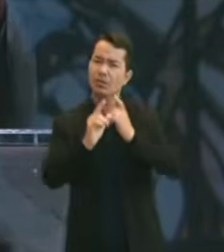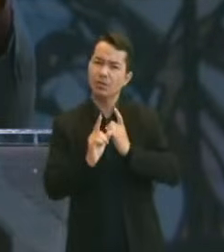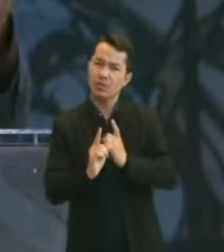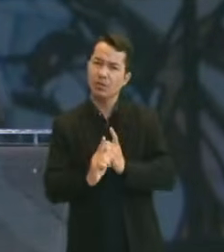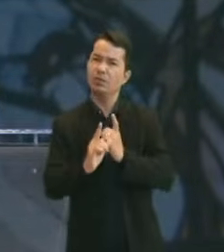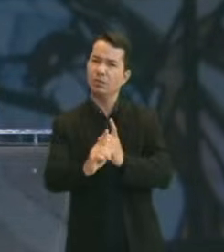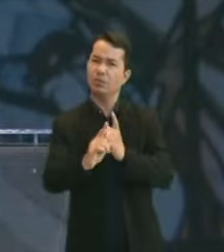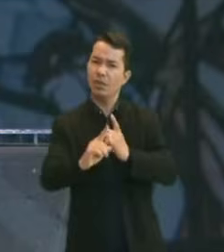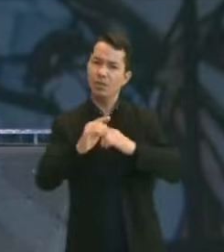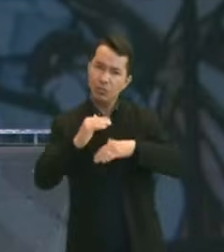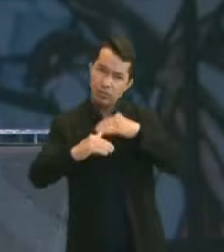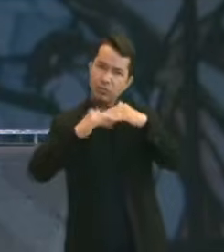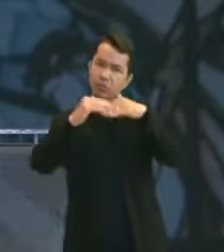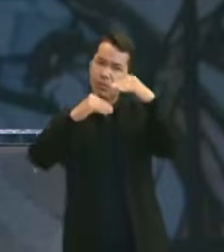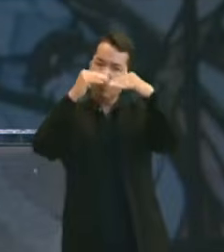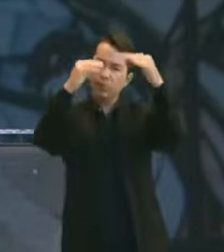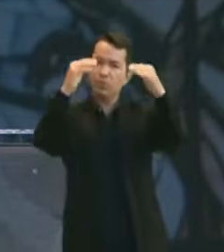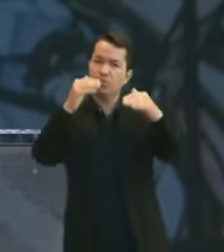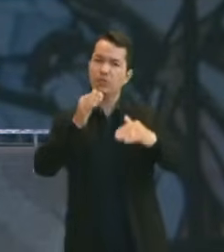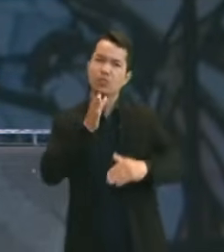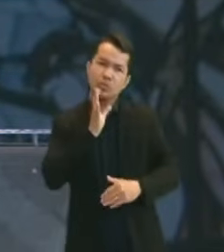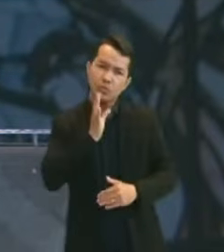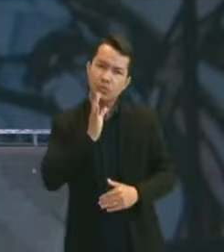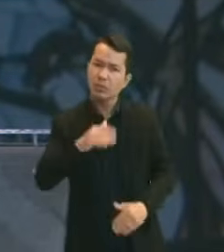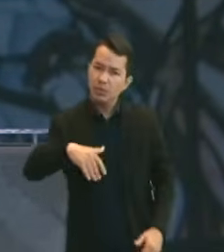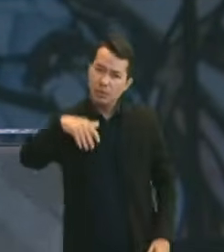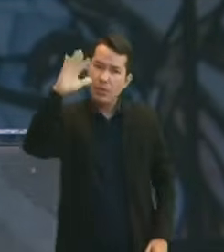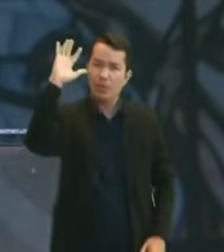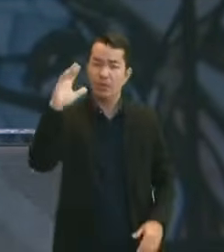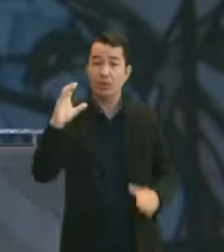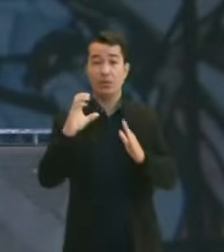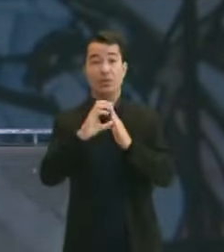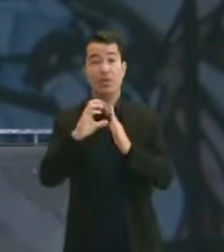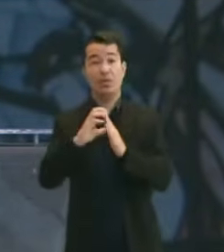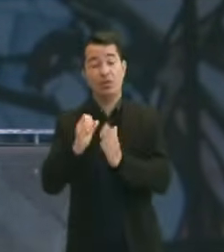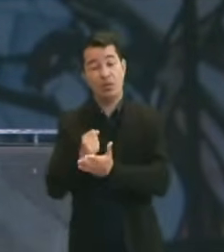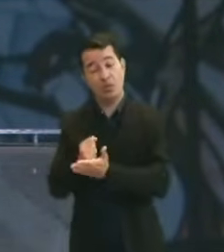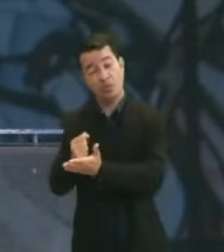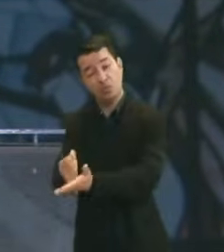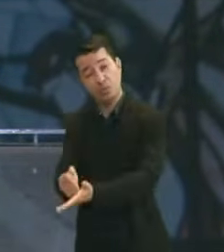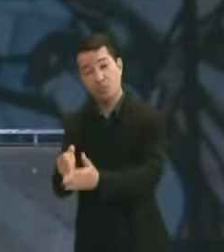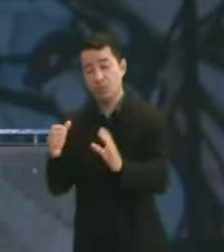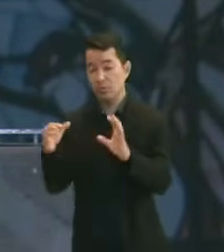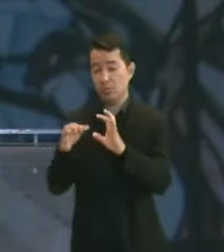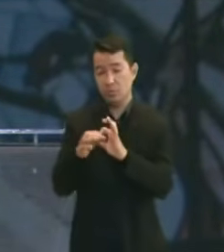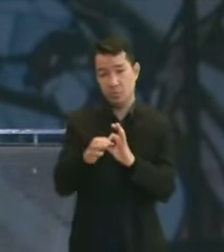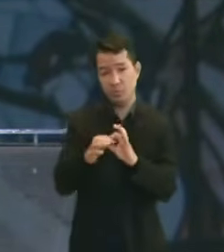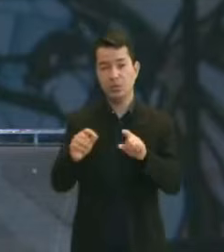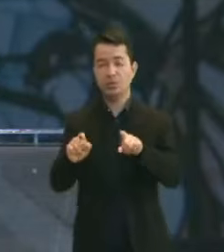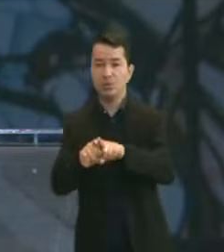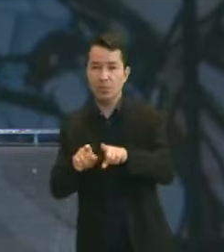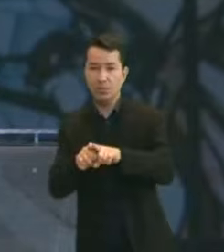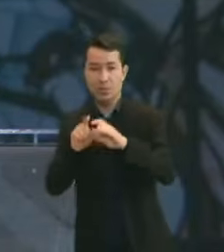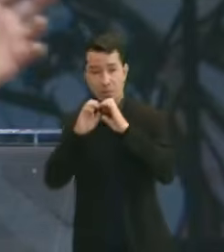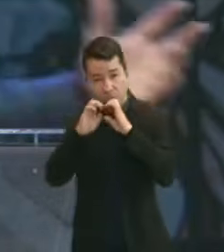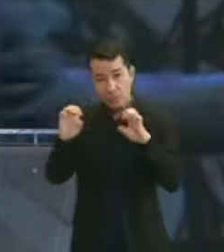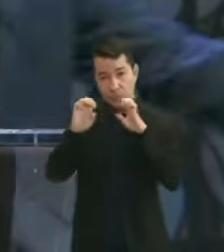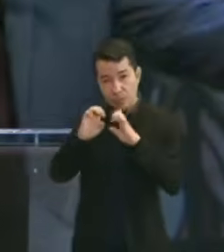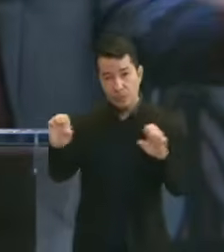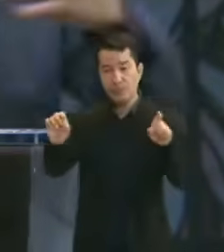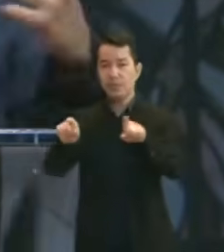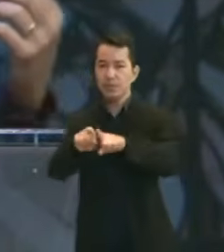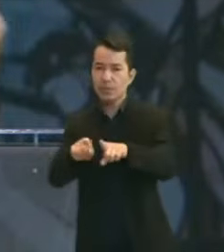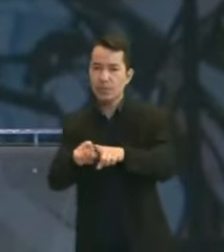ele precisa continuar crescendo. E a célula vai ajudar na comunhão, vai ajudar no evangelismo daquela pessoa e no evangelismo daquele grupo